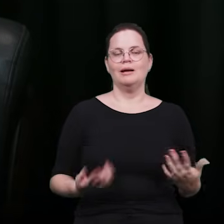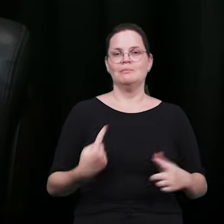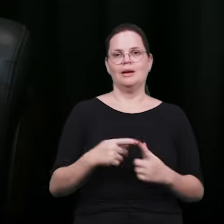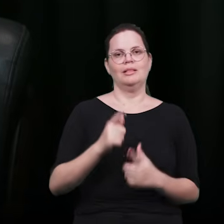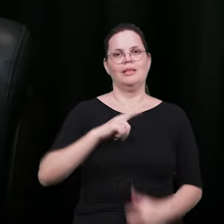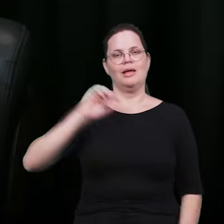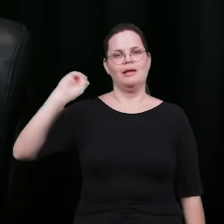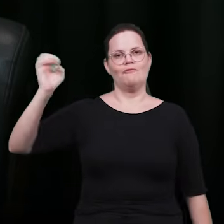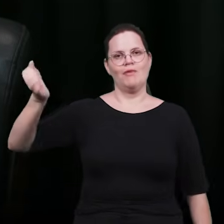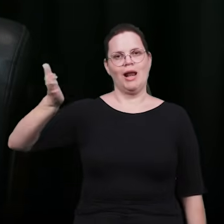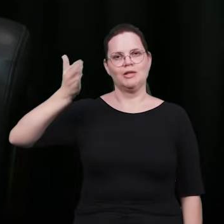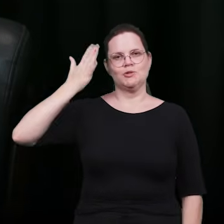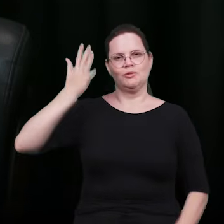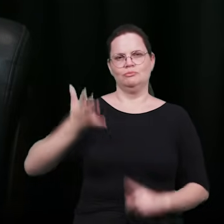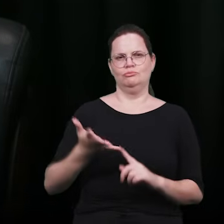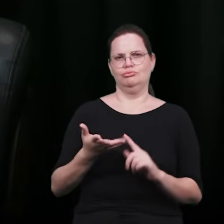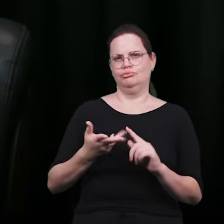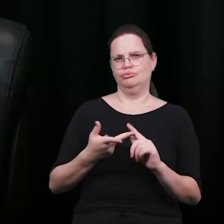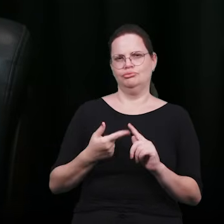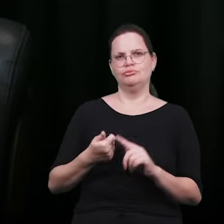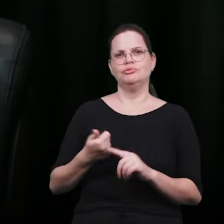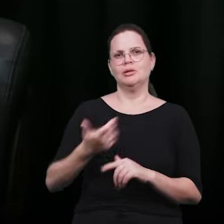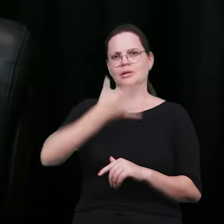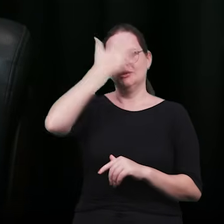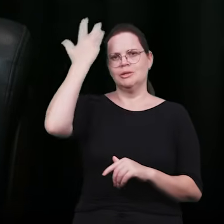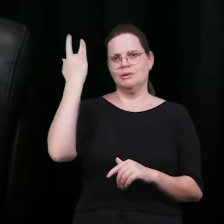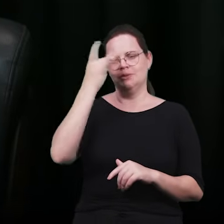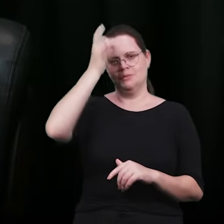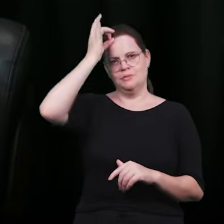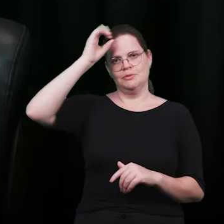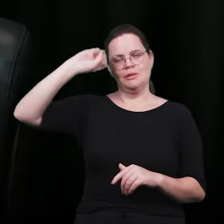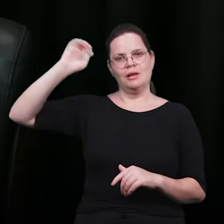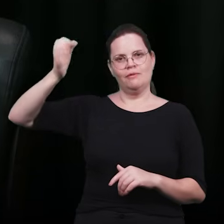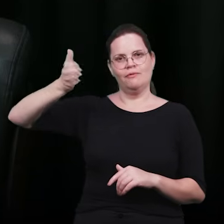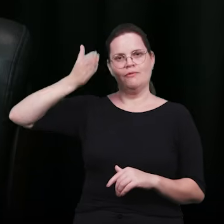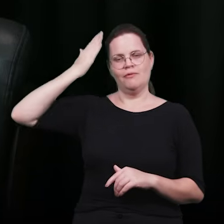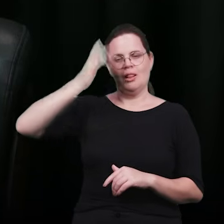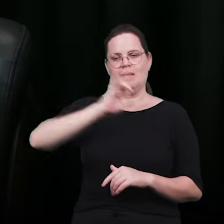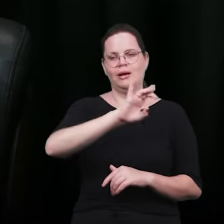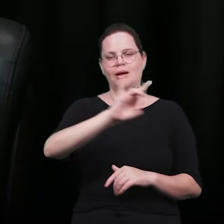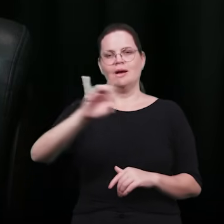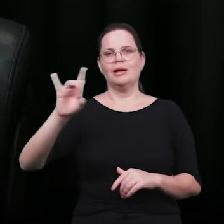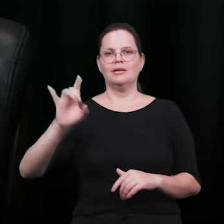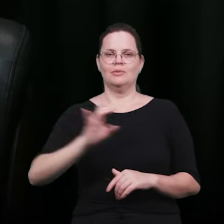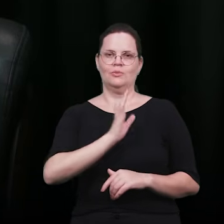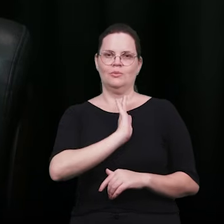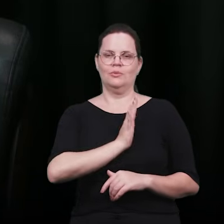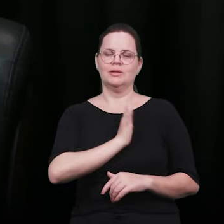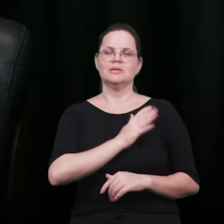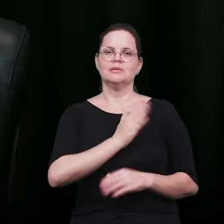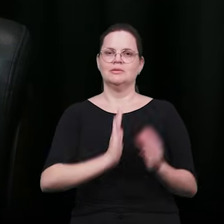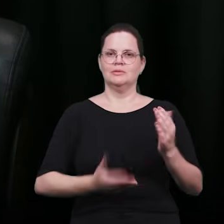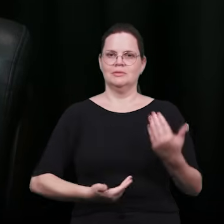o Espírito Santo ele está e ele quer revelar ao coração daqueles que são